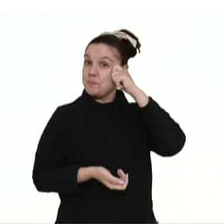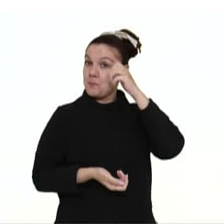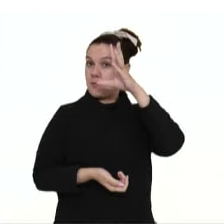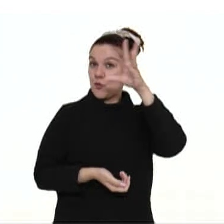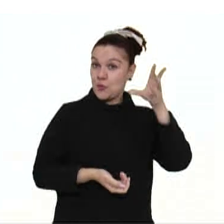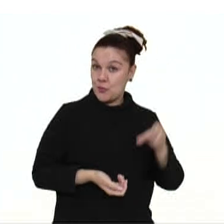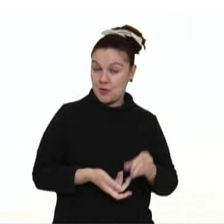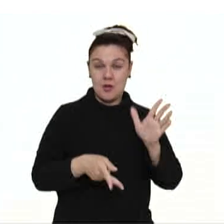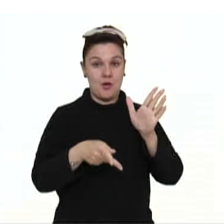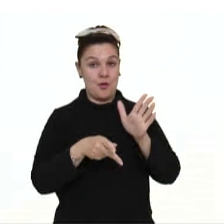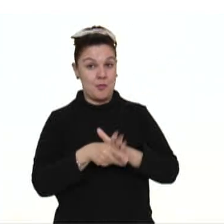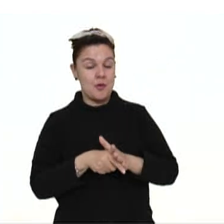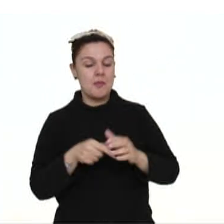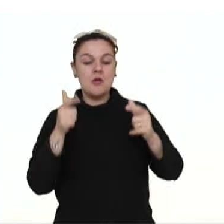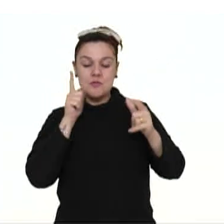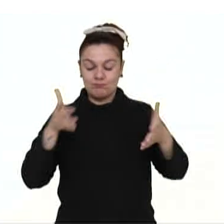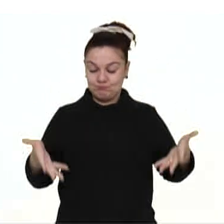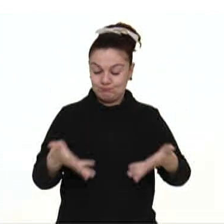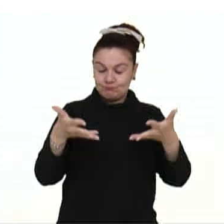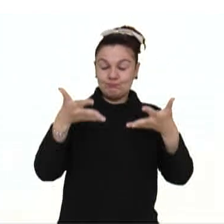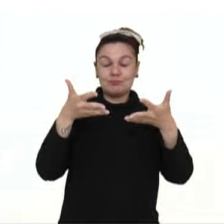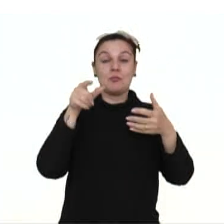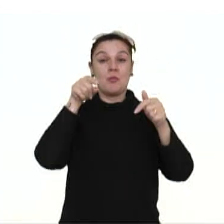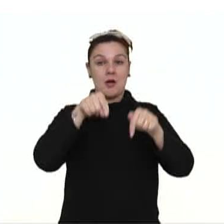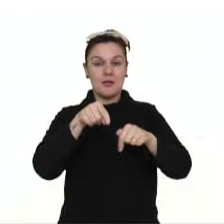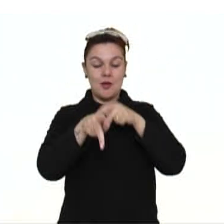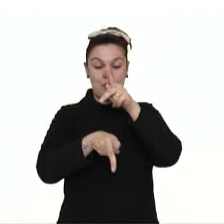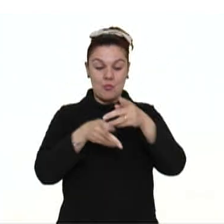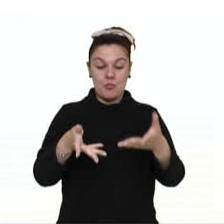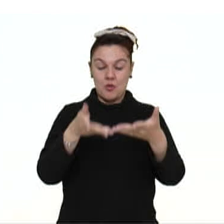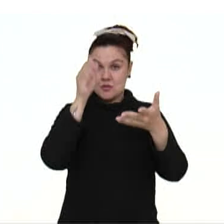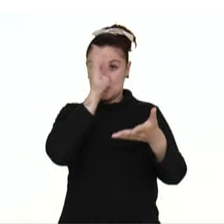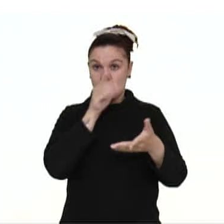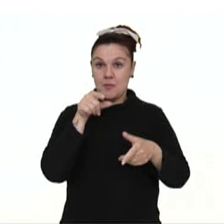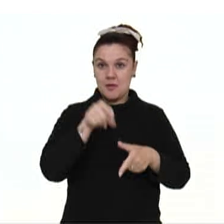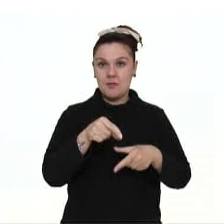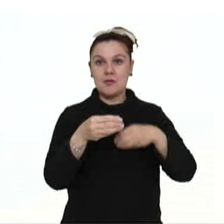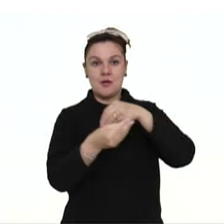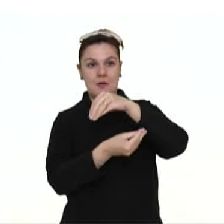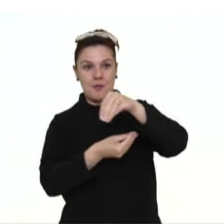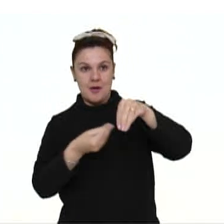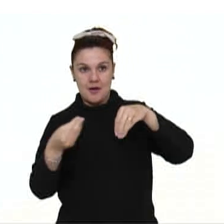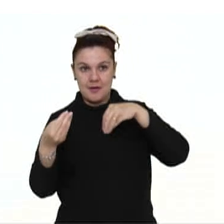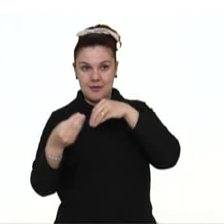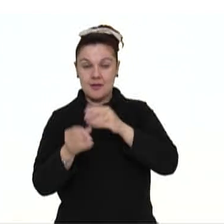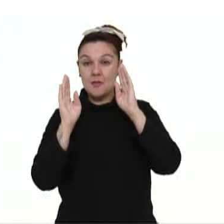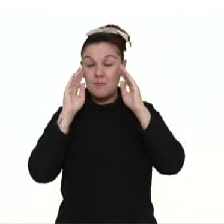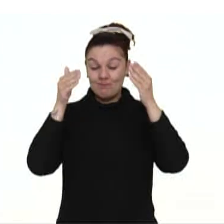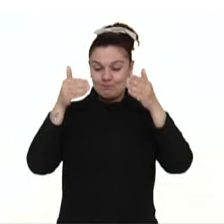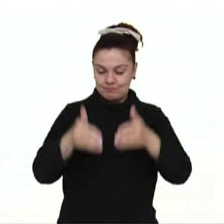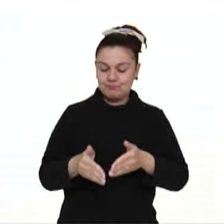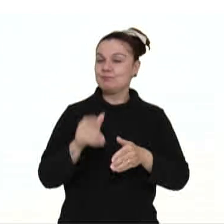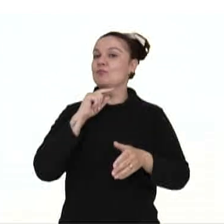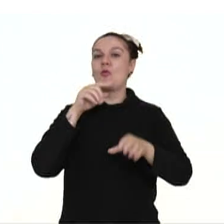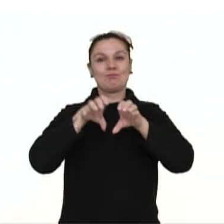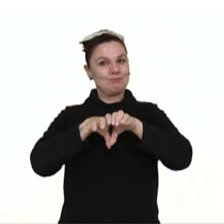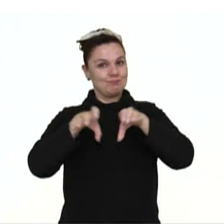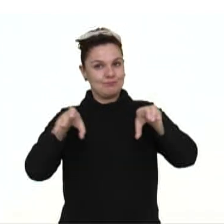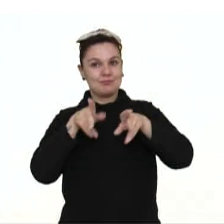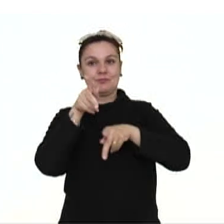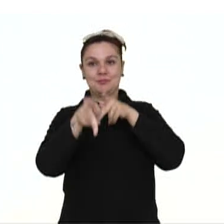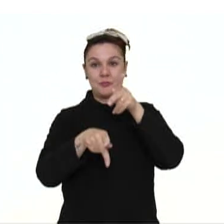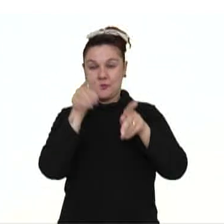africano contribuiu para o desenvolvimento populacional do Brasil e tornou-se, pela mestiçagem, parte inseparável do seu